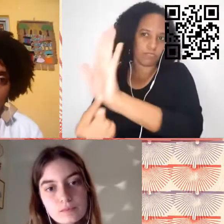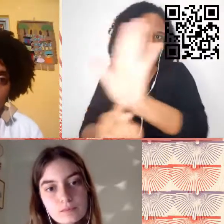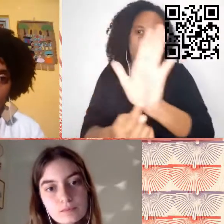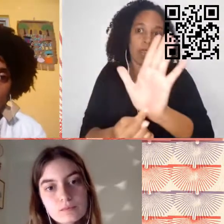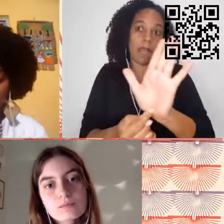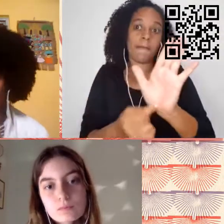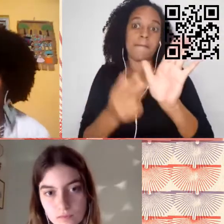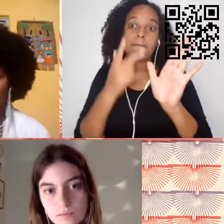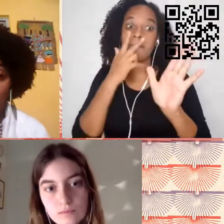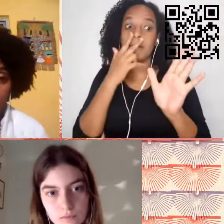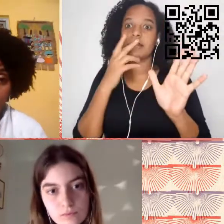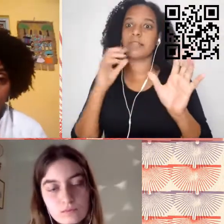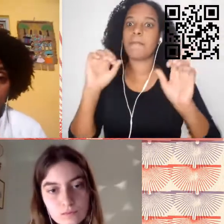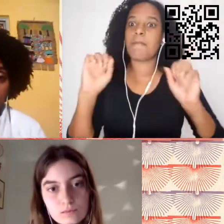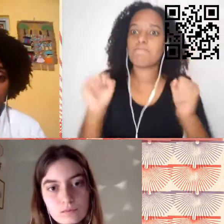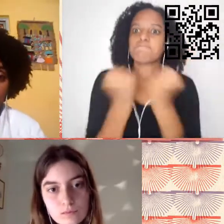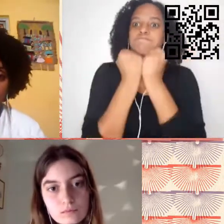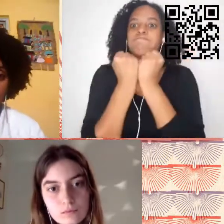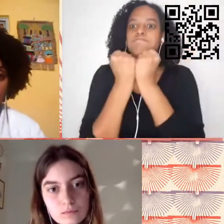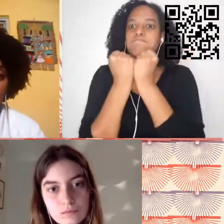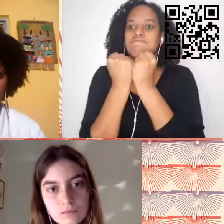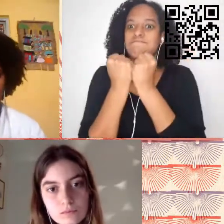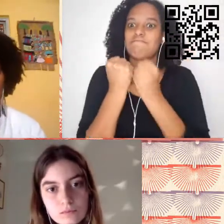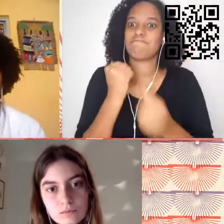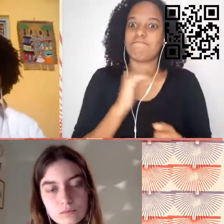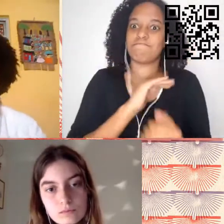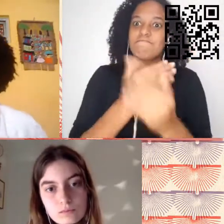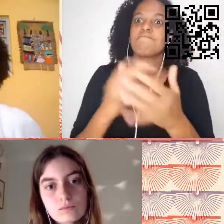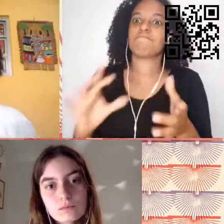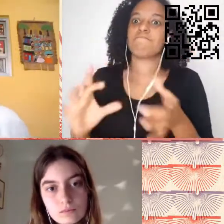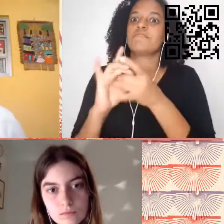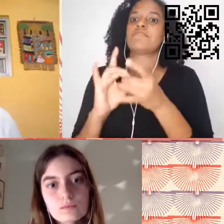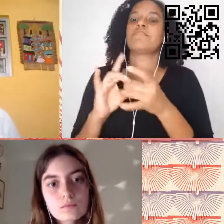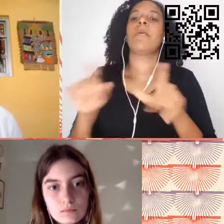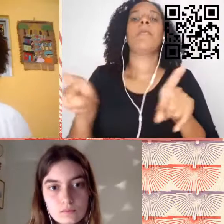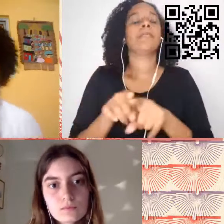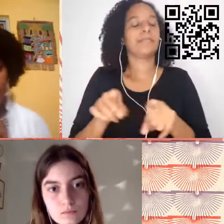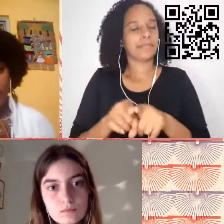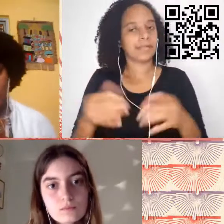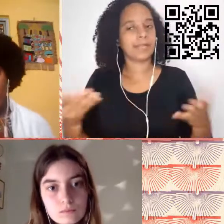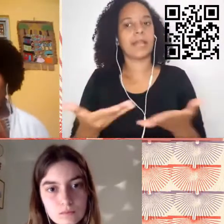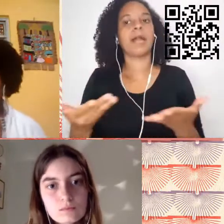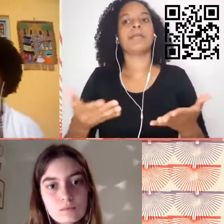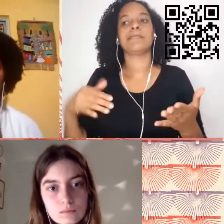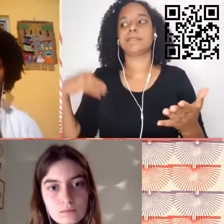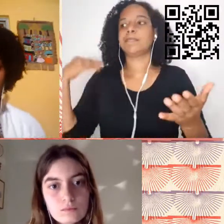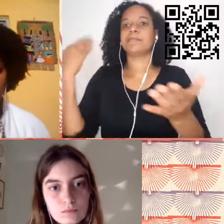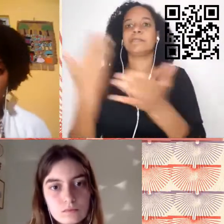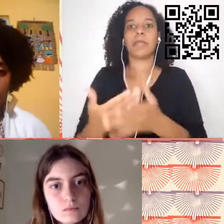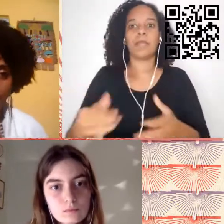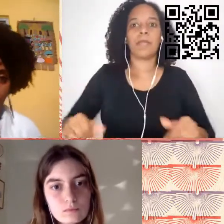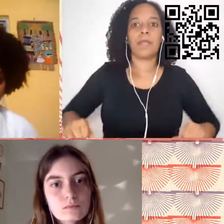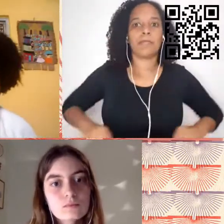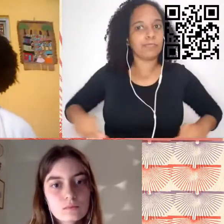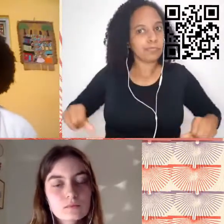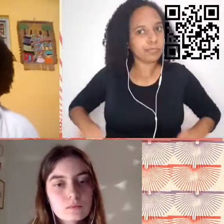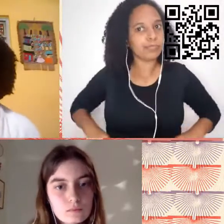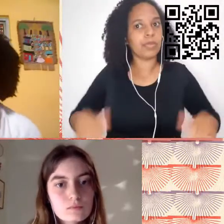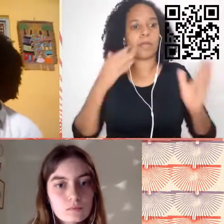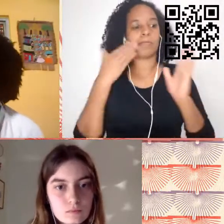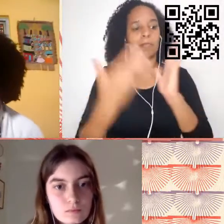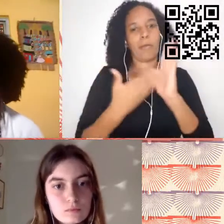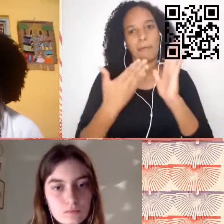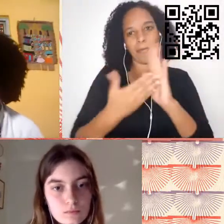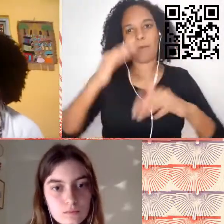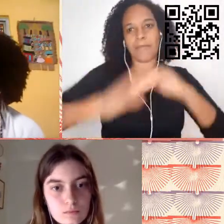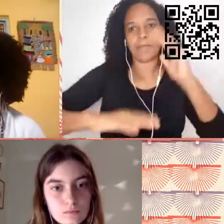de fortalecimento das produções, porque a gente ainda sofre muito com essa questão da produção literária, né,